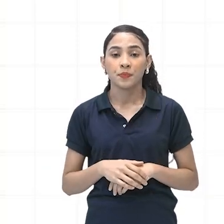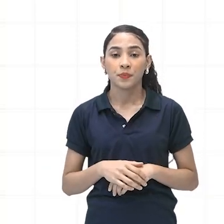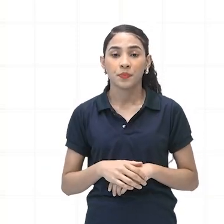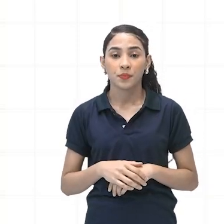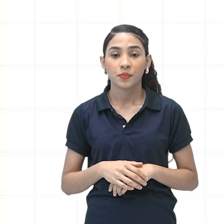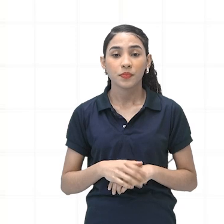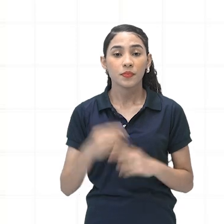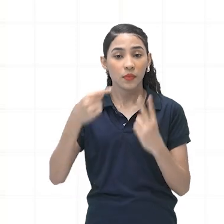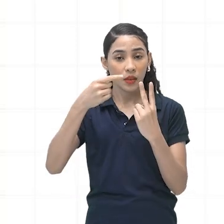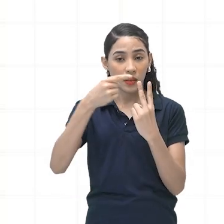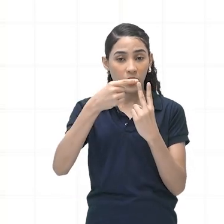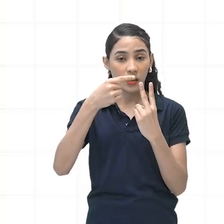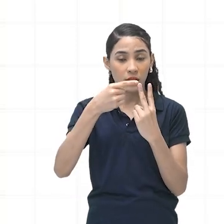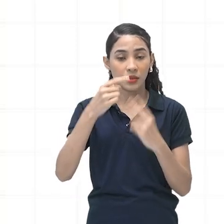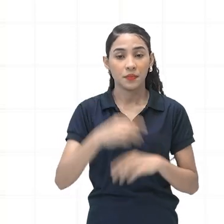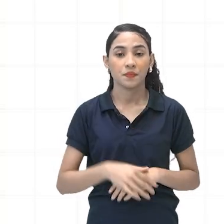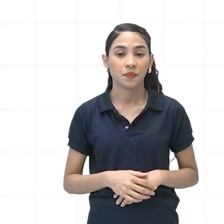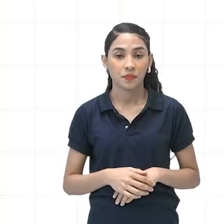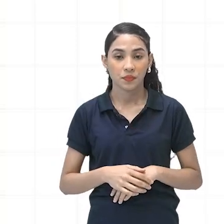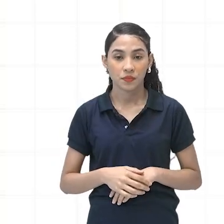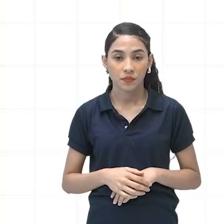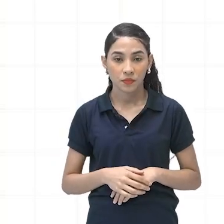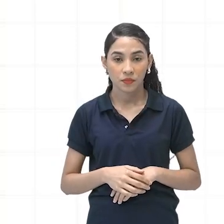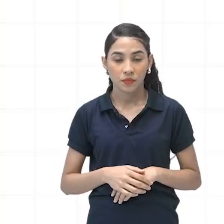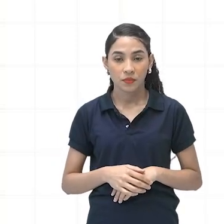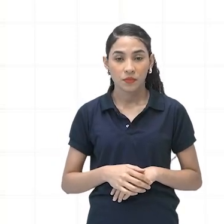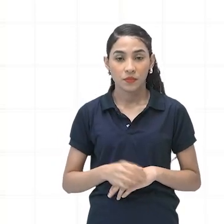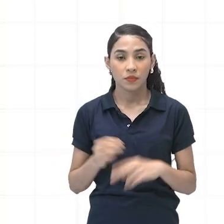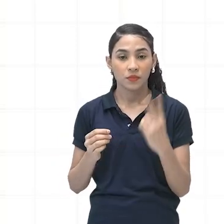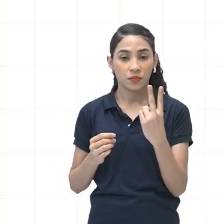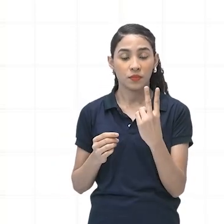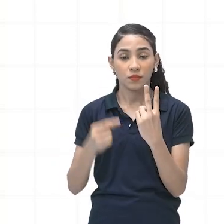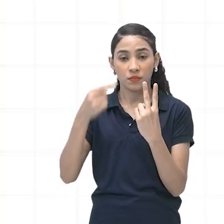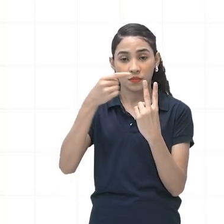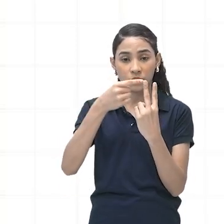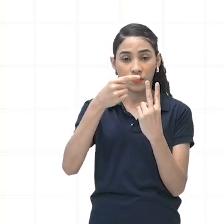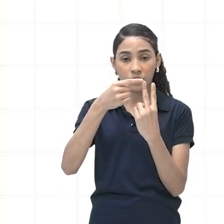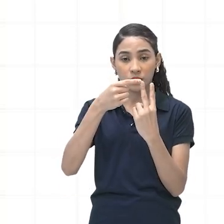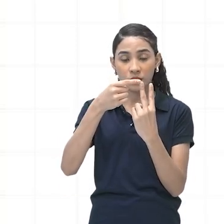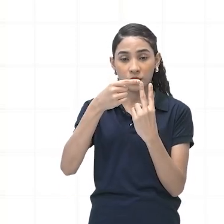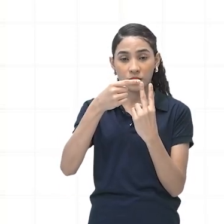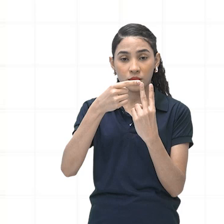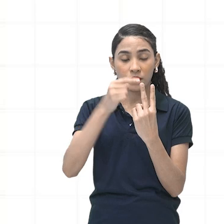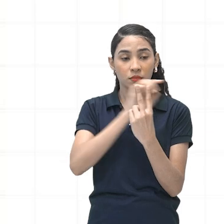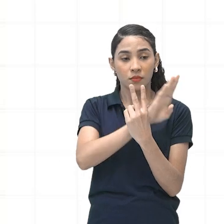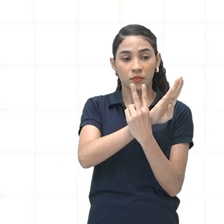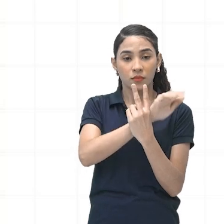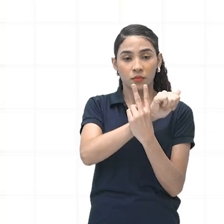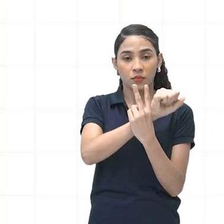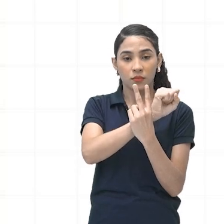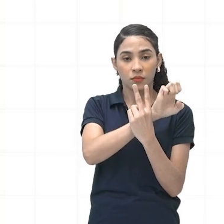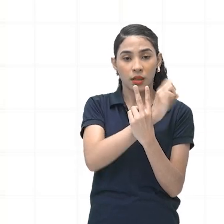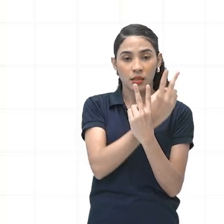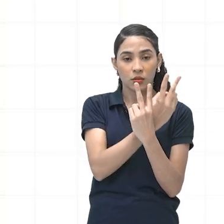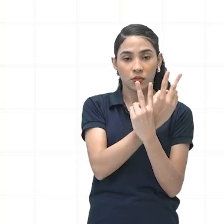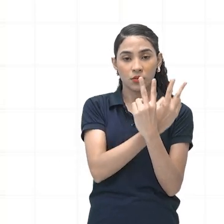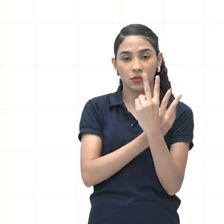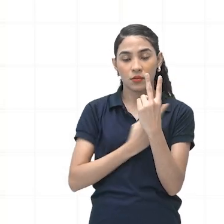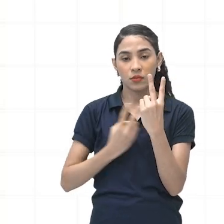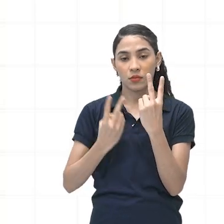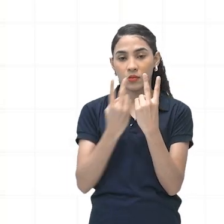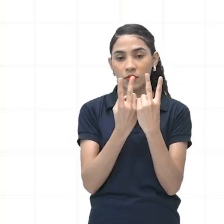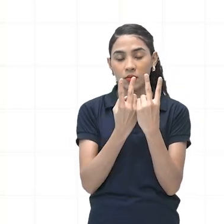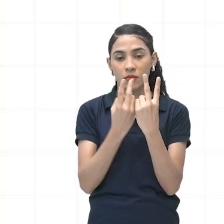igual a raiz, certo? O expoente, a base, vira o